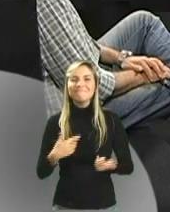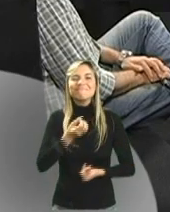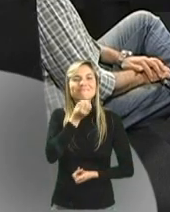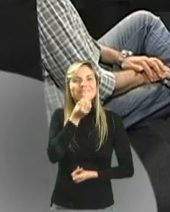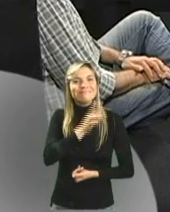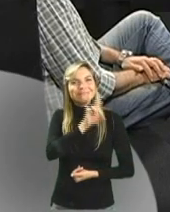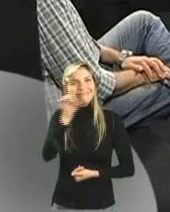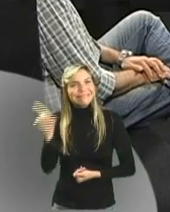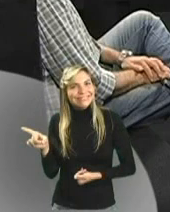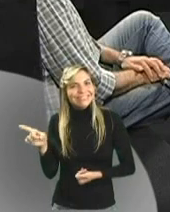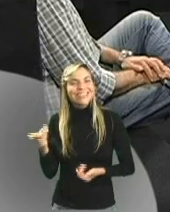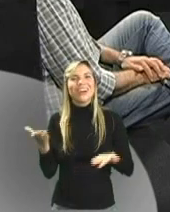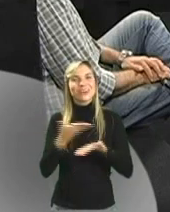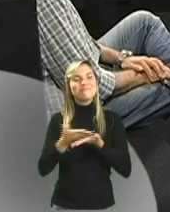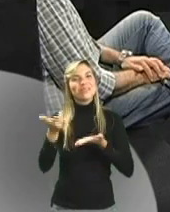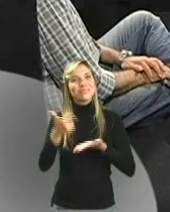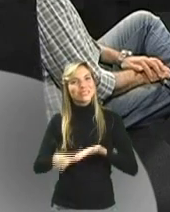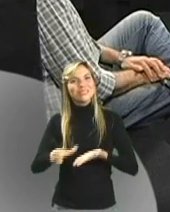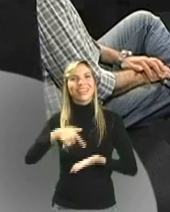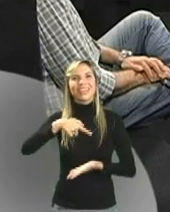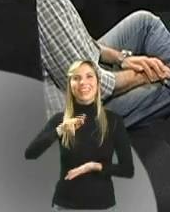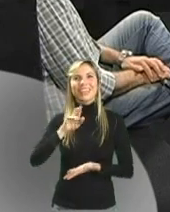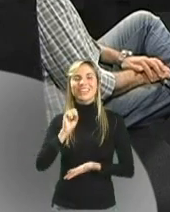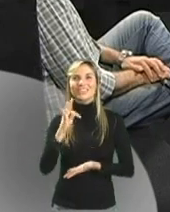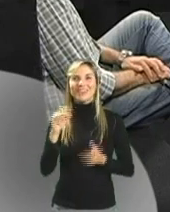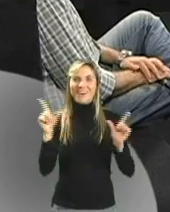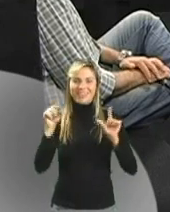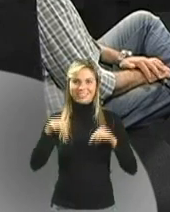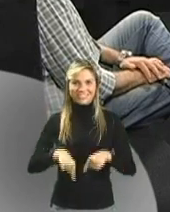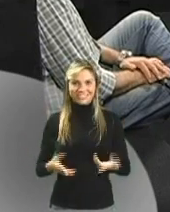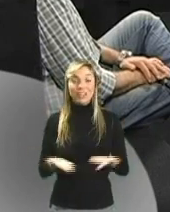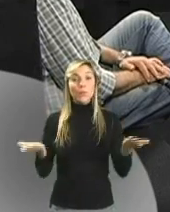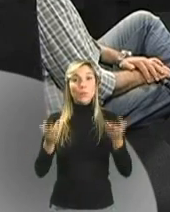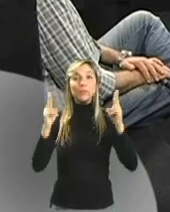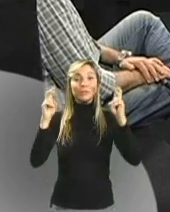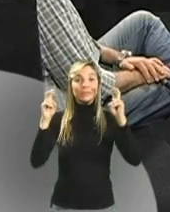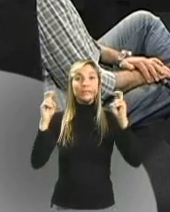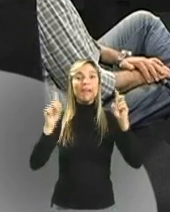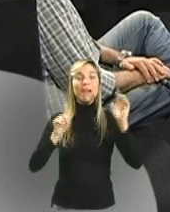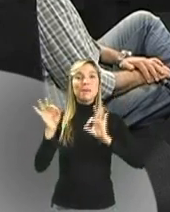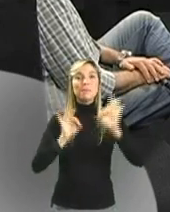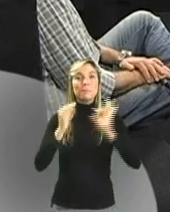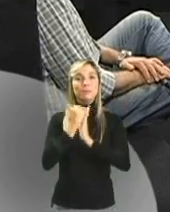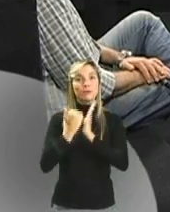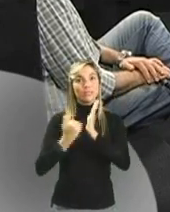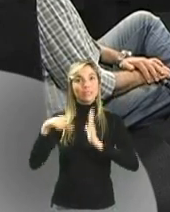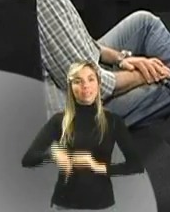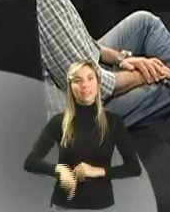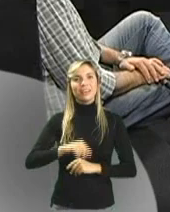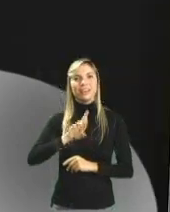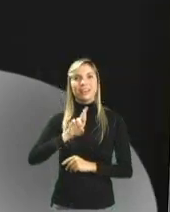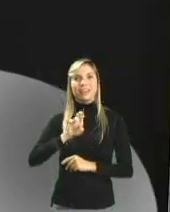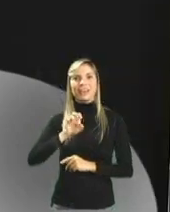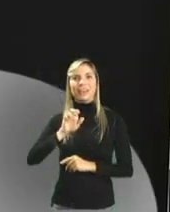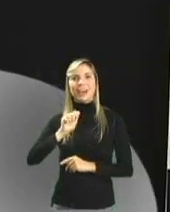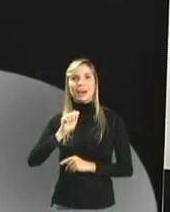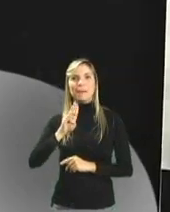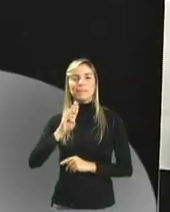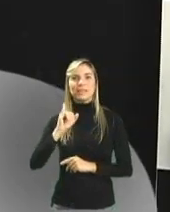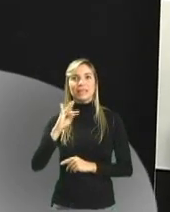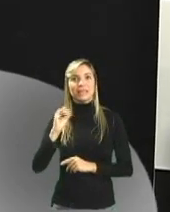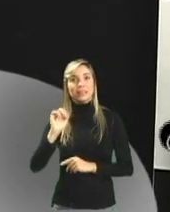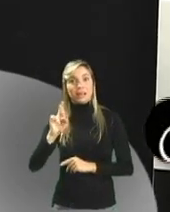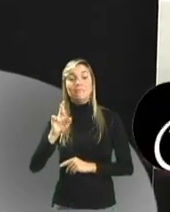Olá, bom dia. Está começando mais um programa Questões. O assunto de hoje é o projeto Reabilitar,